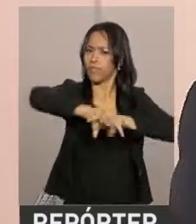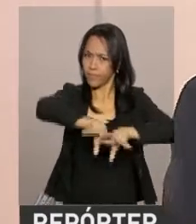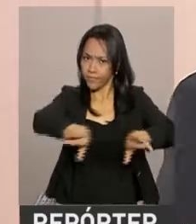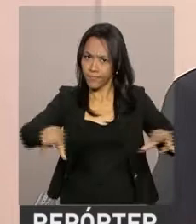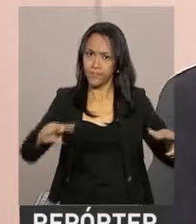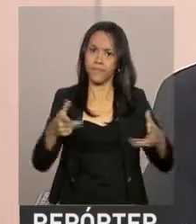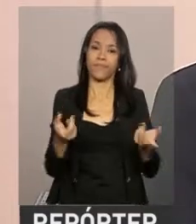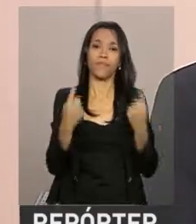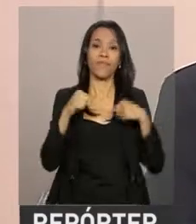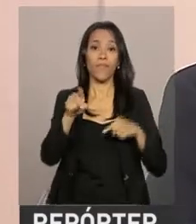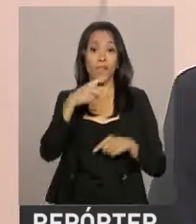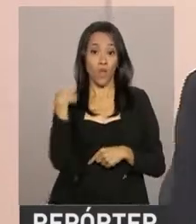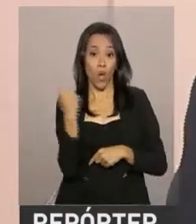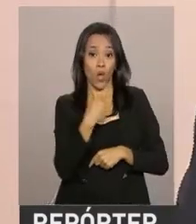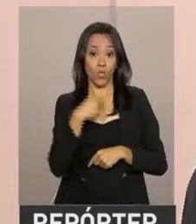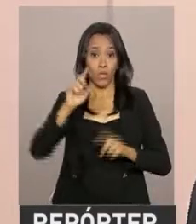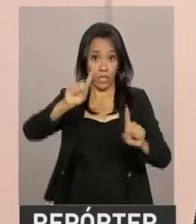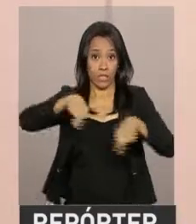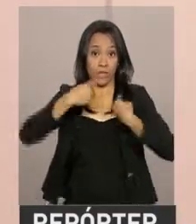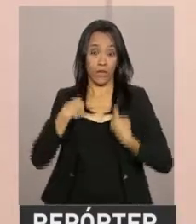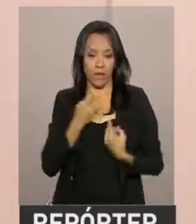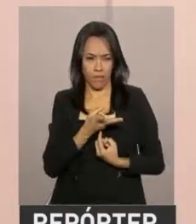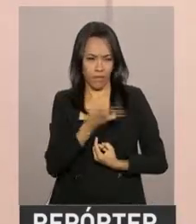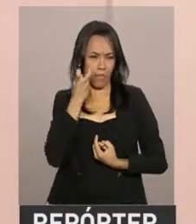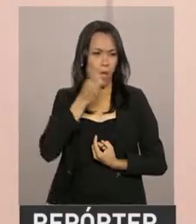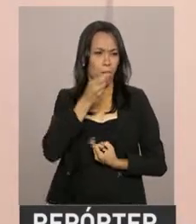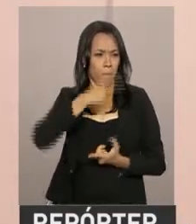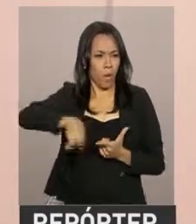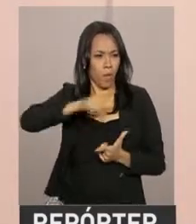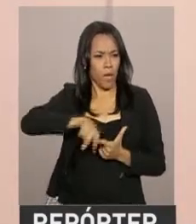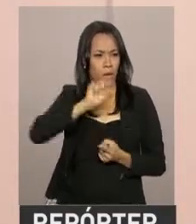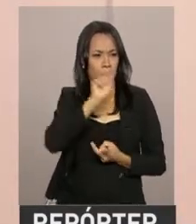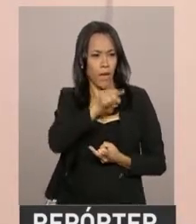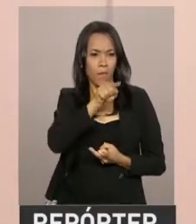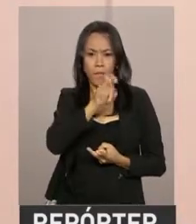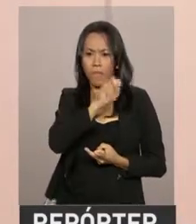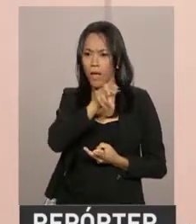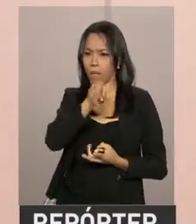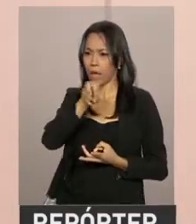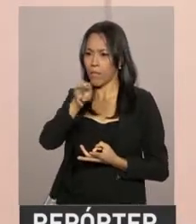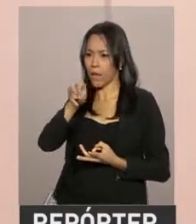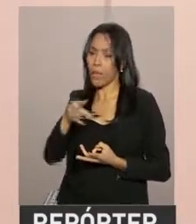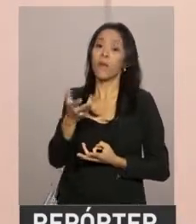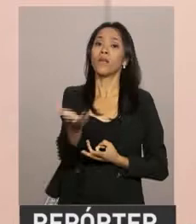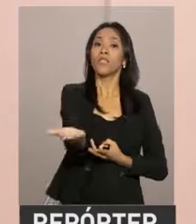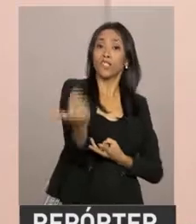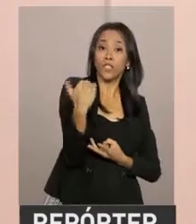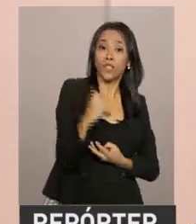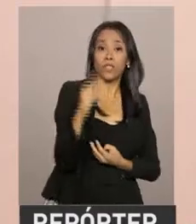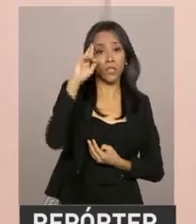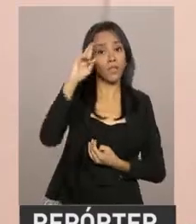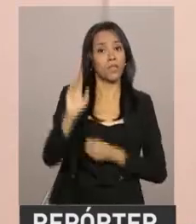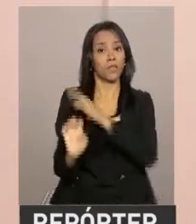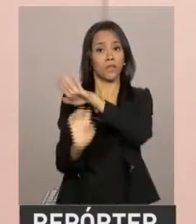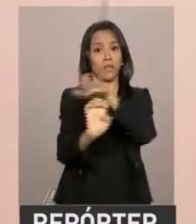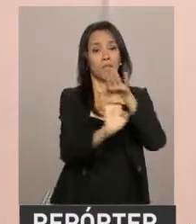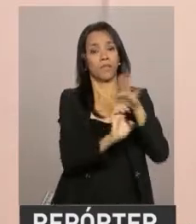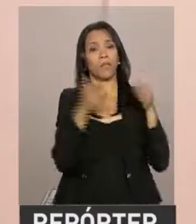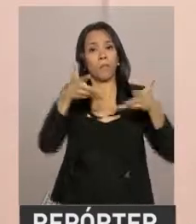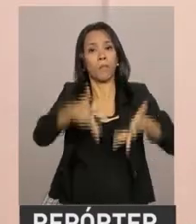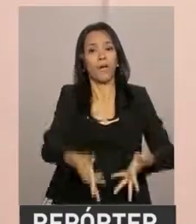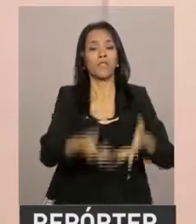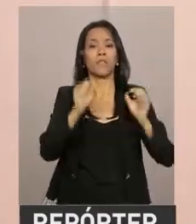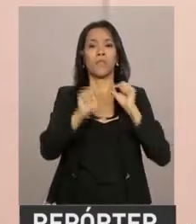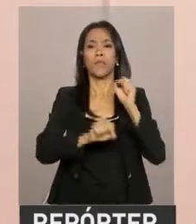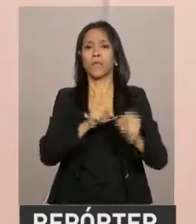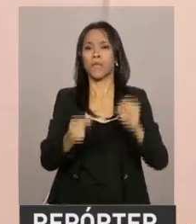os problemas criar as condições para que a gente venha a ter empresas americanas participando dos leilões de